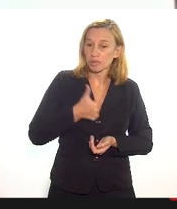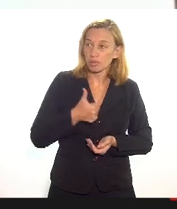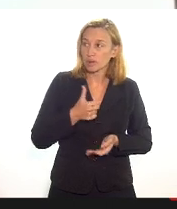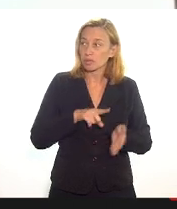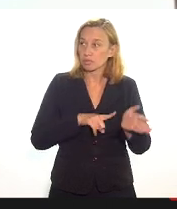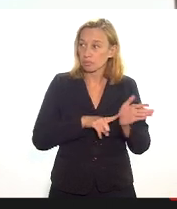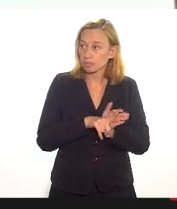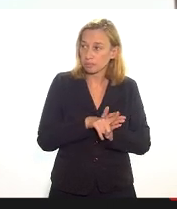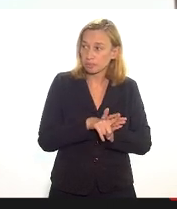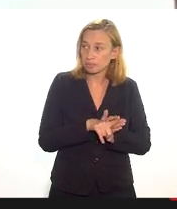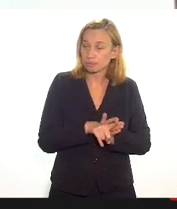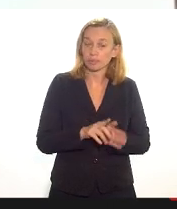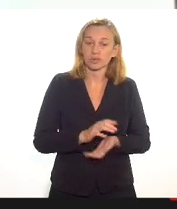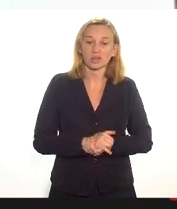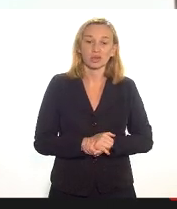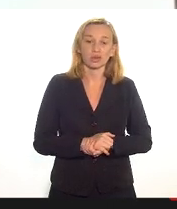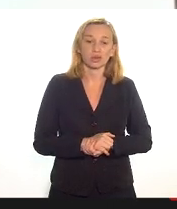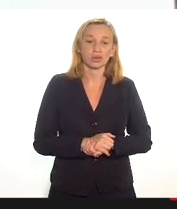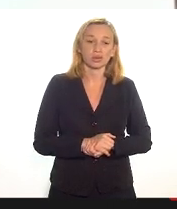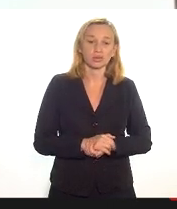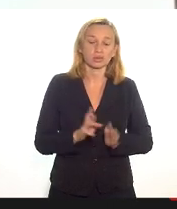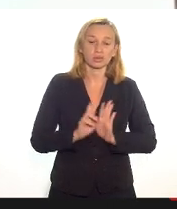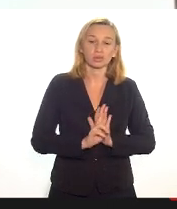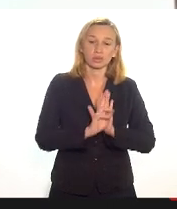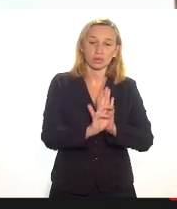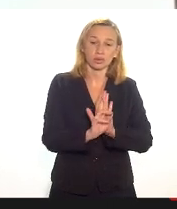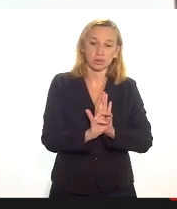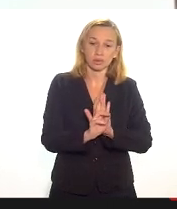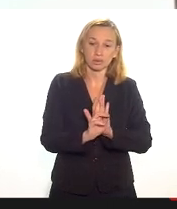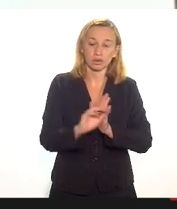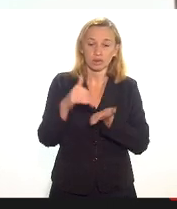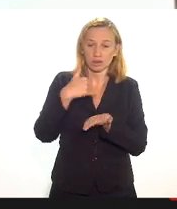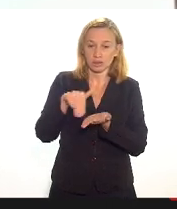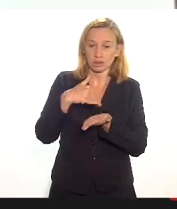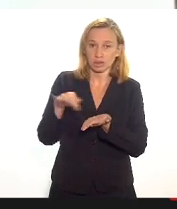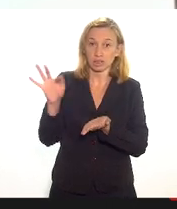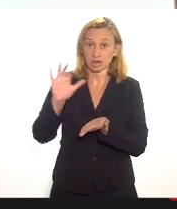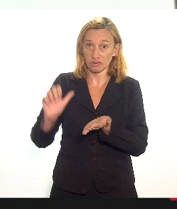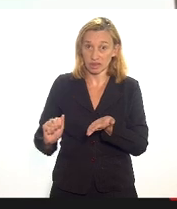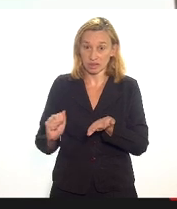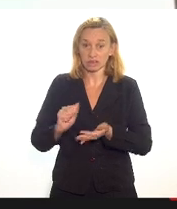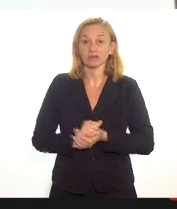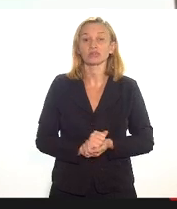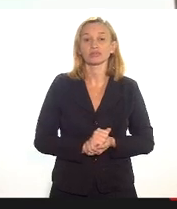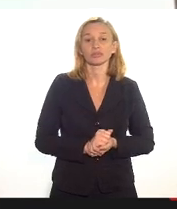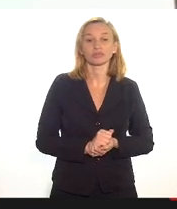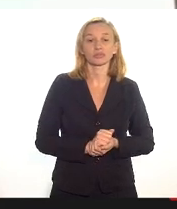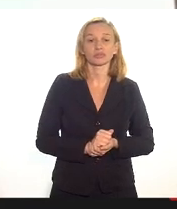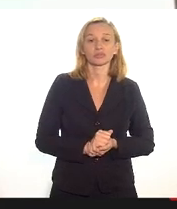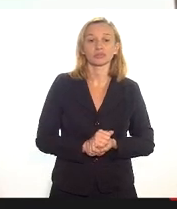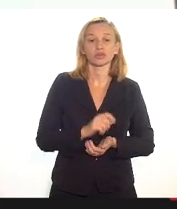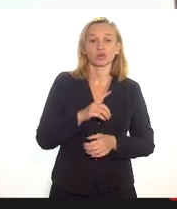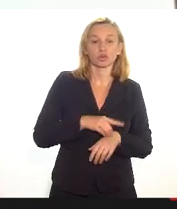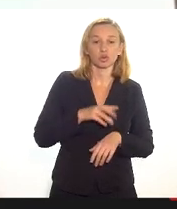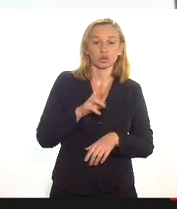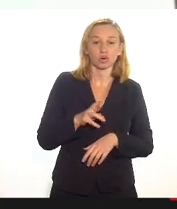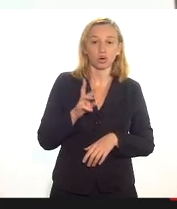perguntar aos representantes da Secretaria de Fazenda, né? Doutor